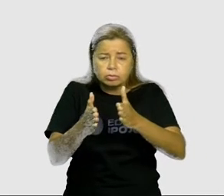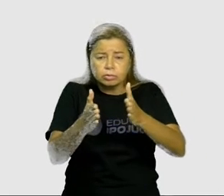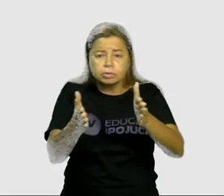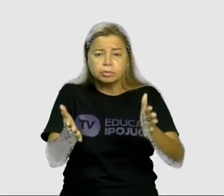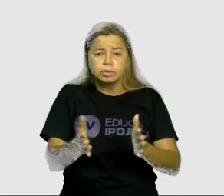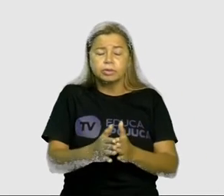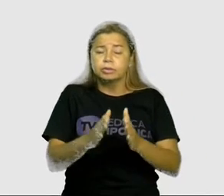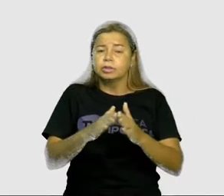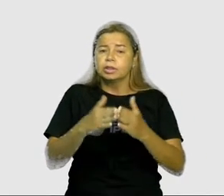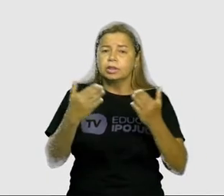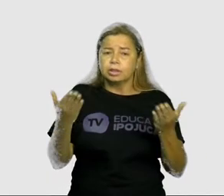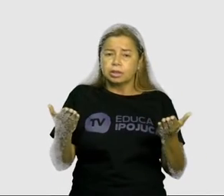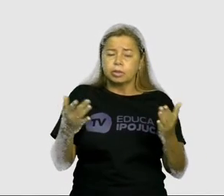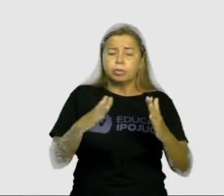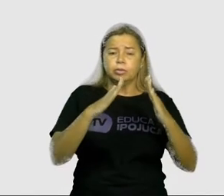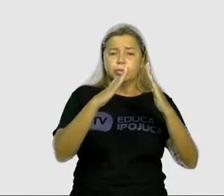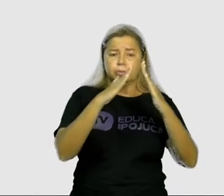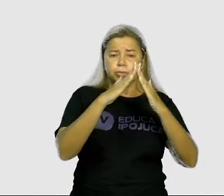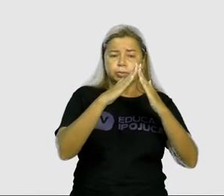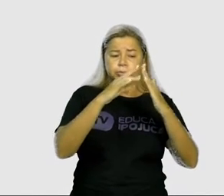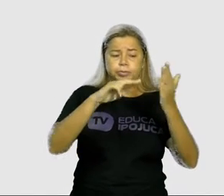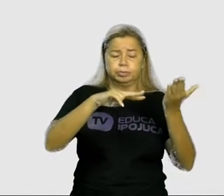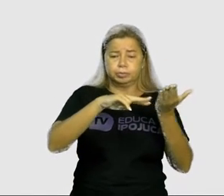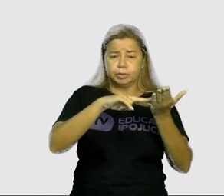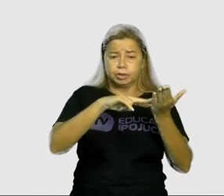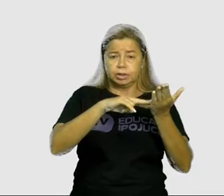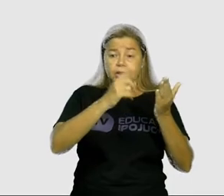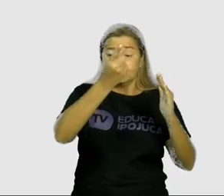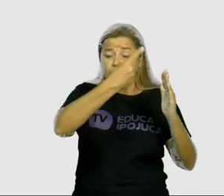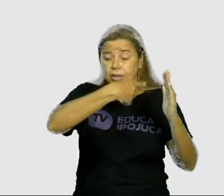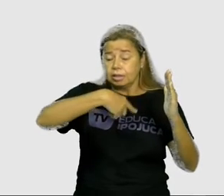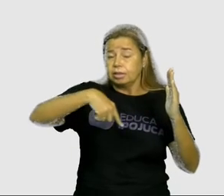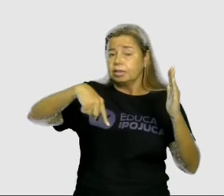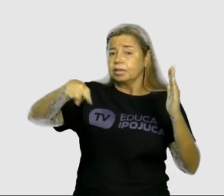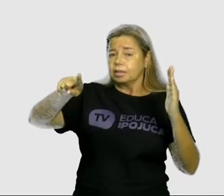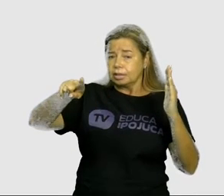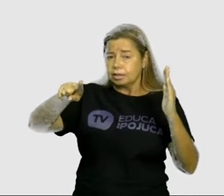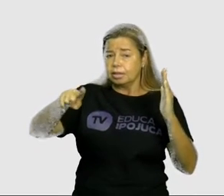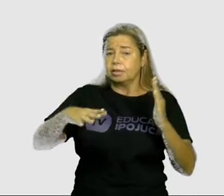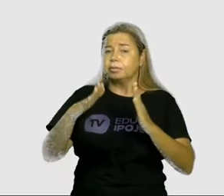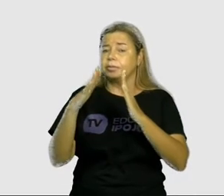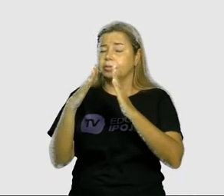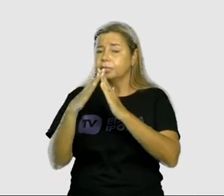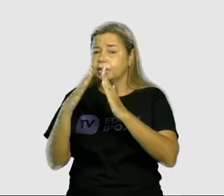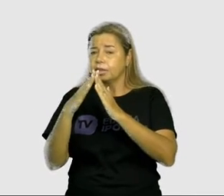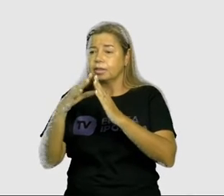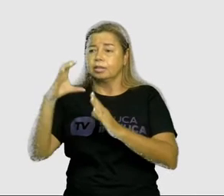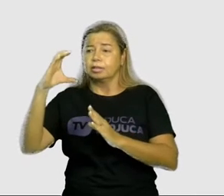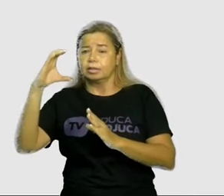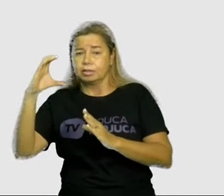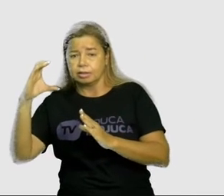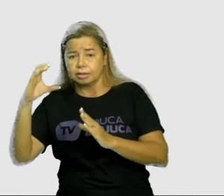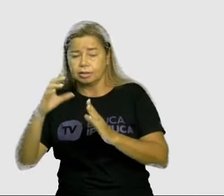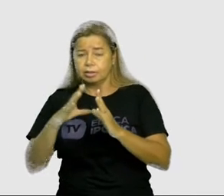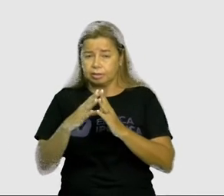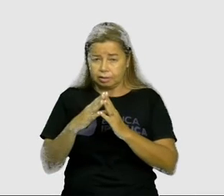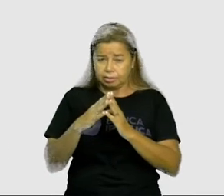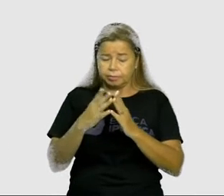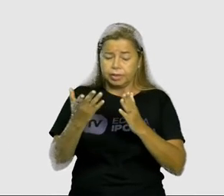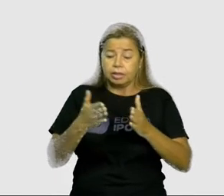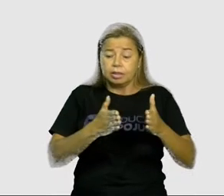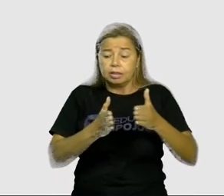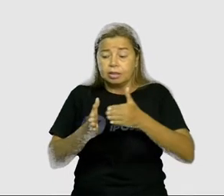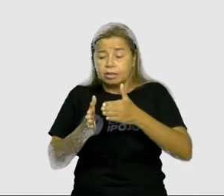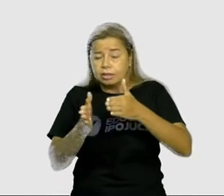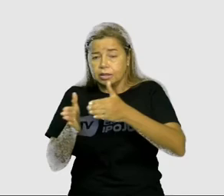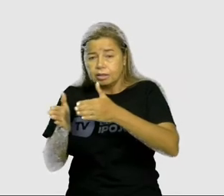da pizzaria e vai até a casa C para fazer a entrega, ele está fazendo um percurso, ele está fazendo